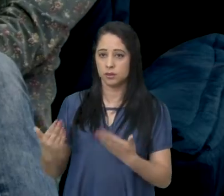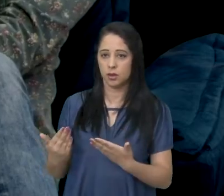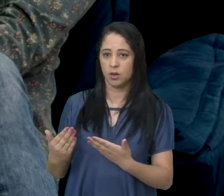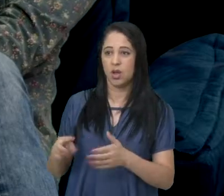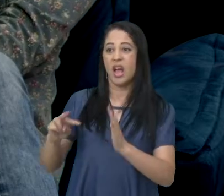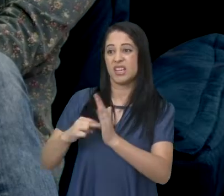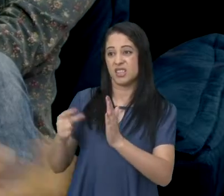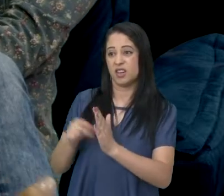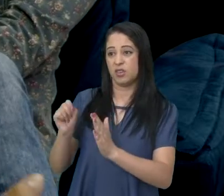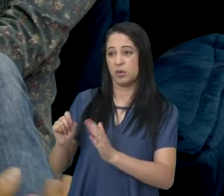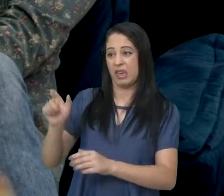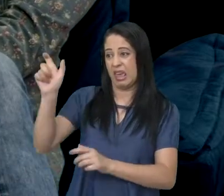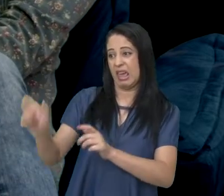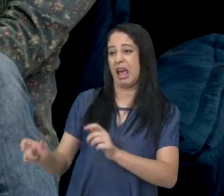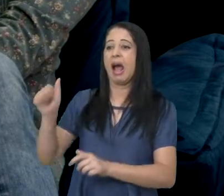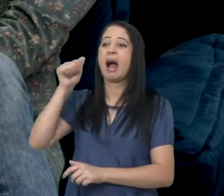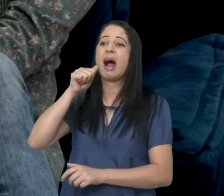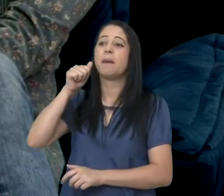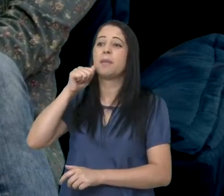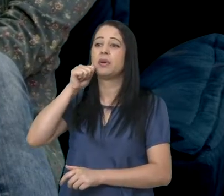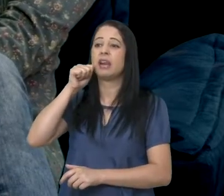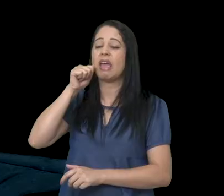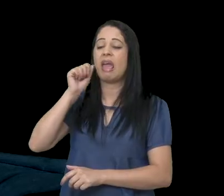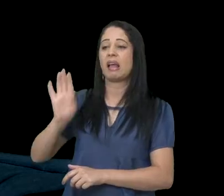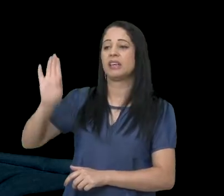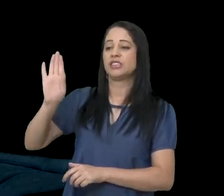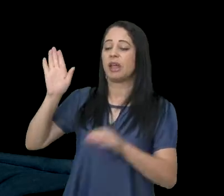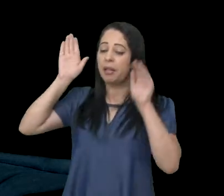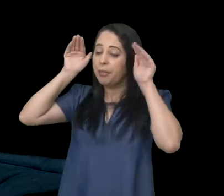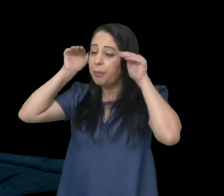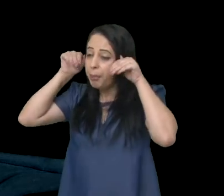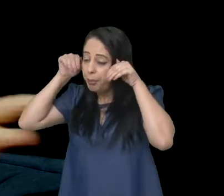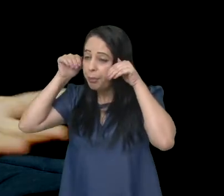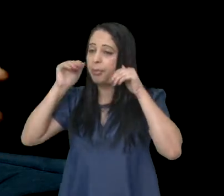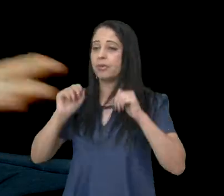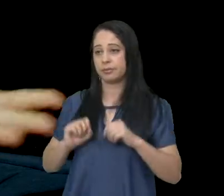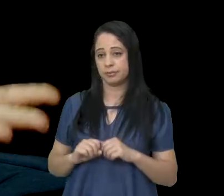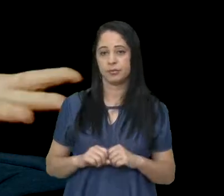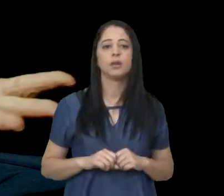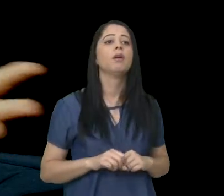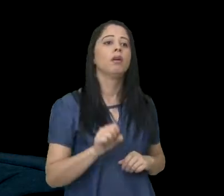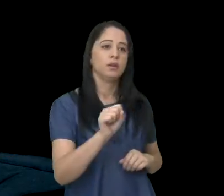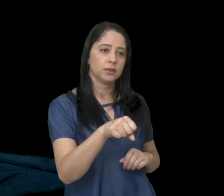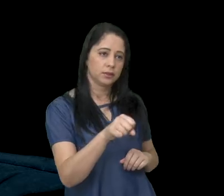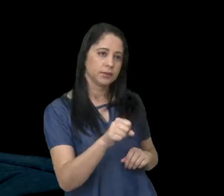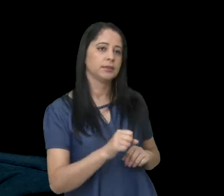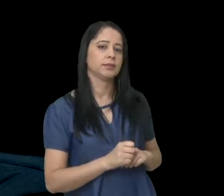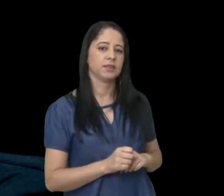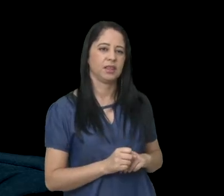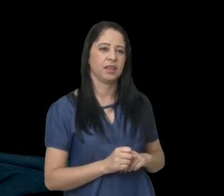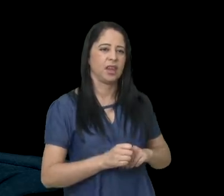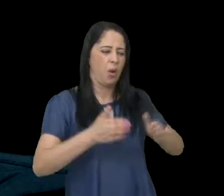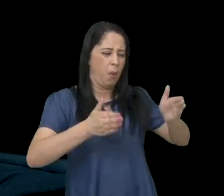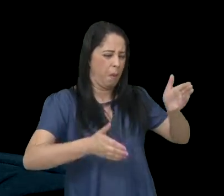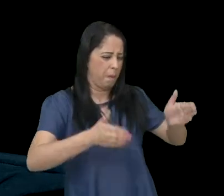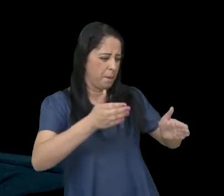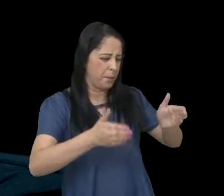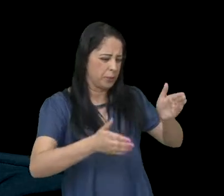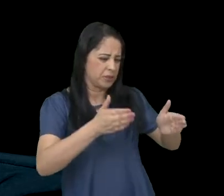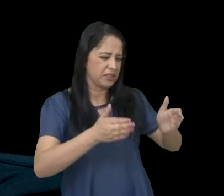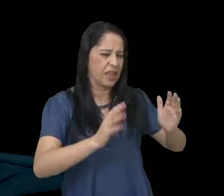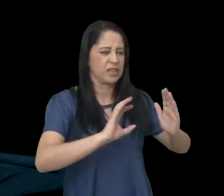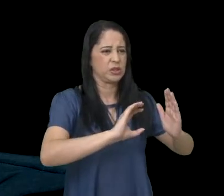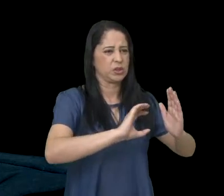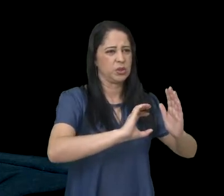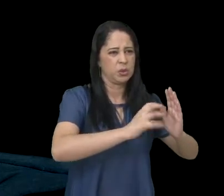aos homens também, né? Sim, infelizmente. aos partidos, né? E aí, o processo partidário, ele é muito duro e é muito difícil